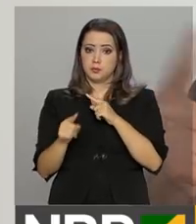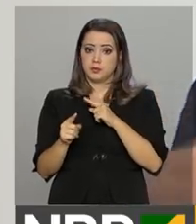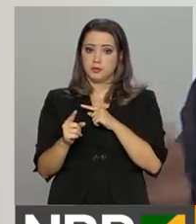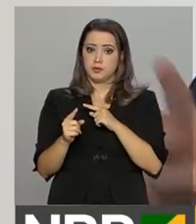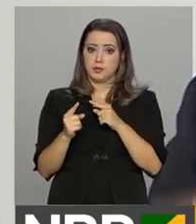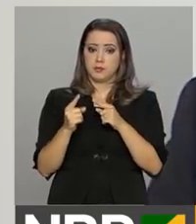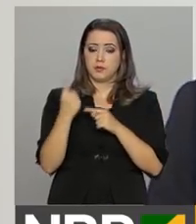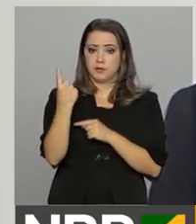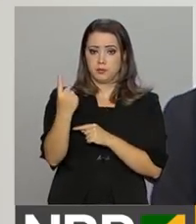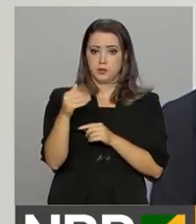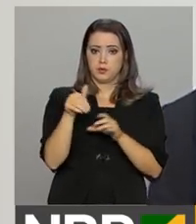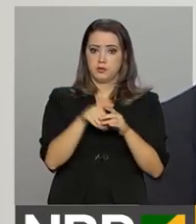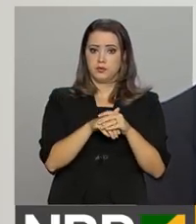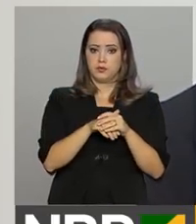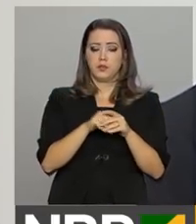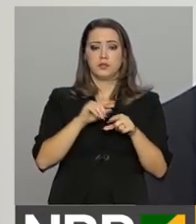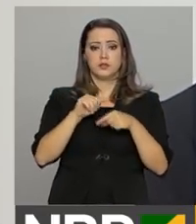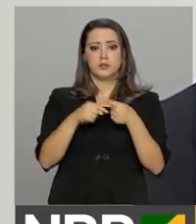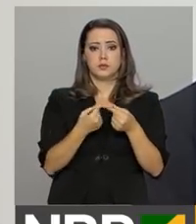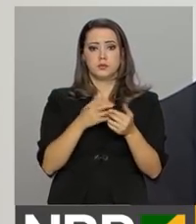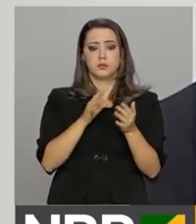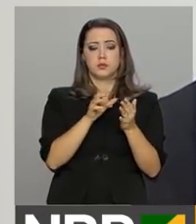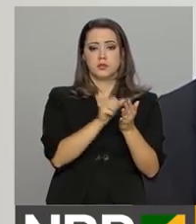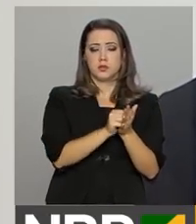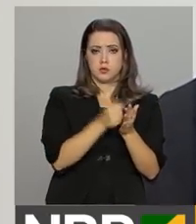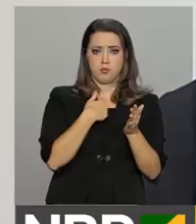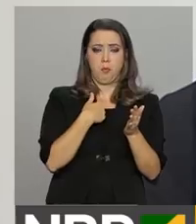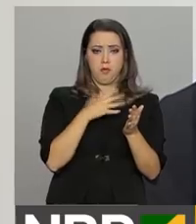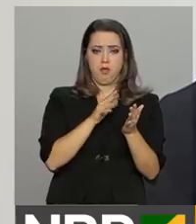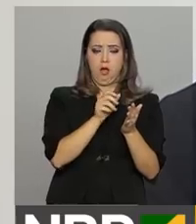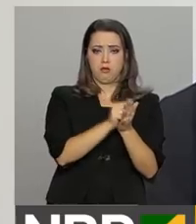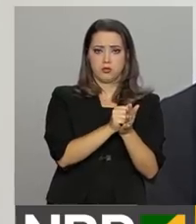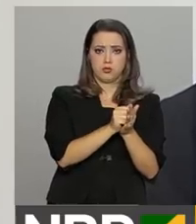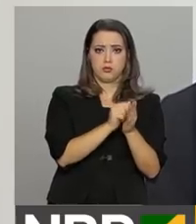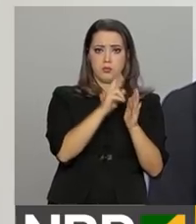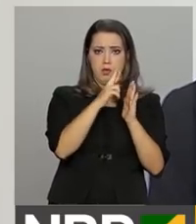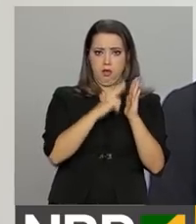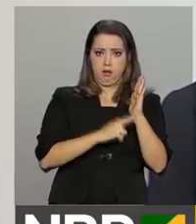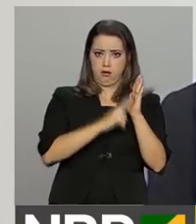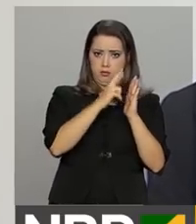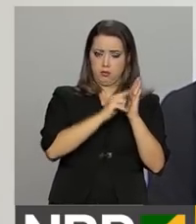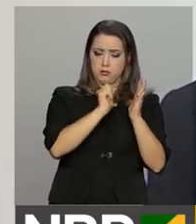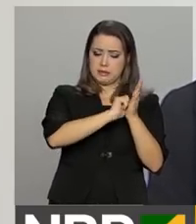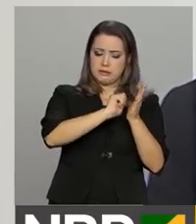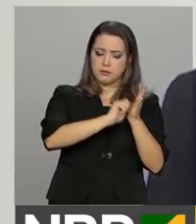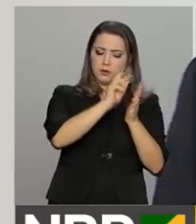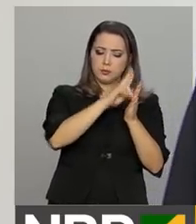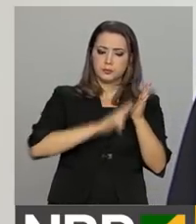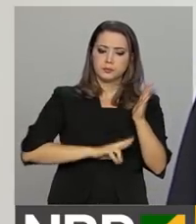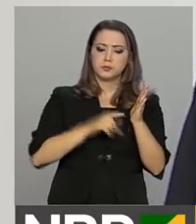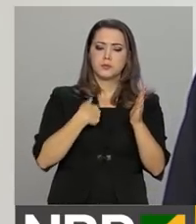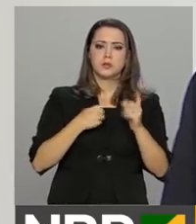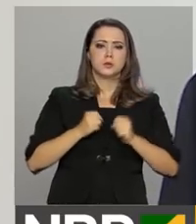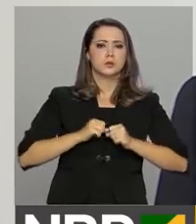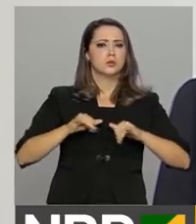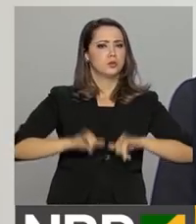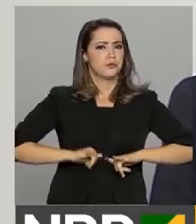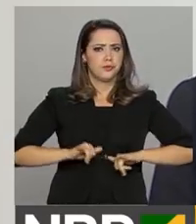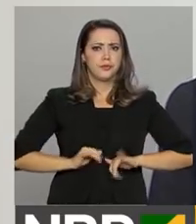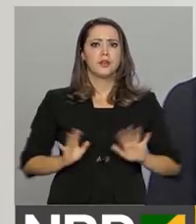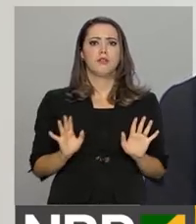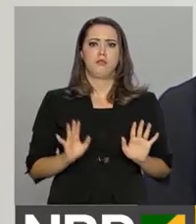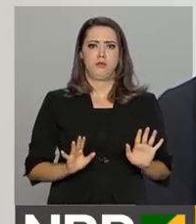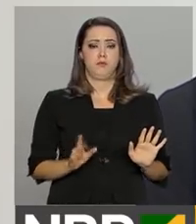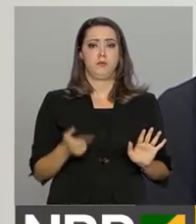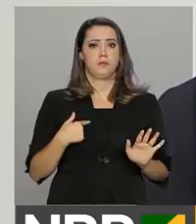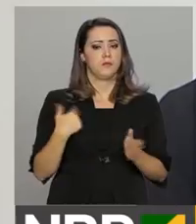um voto e daí o presidente pediu que assumisse a relatoria e eu a subir com todos os sacrifícios ou supostos sacrifícios